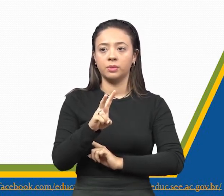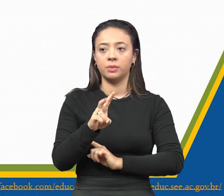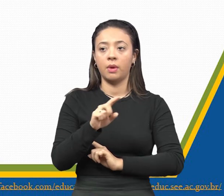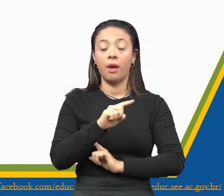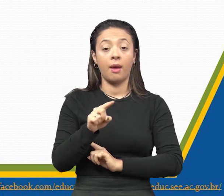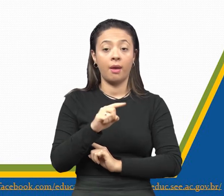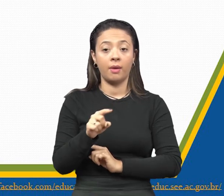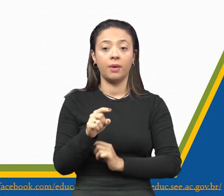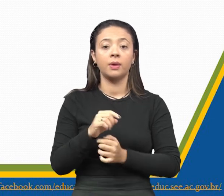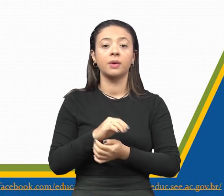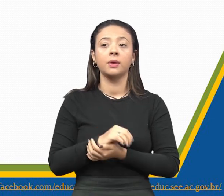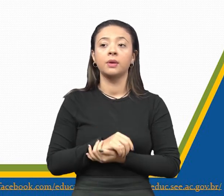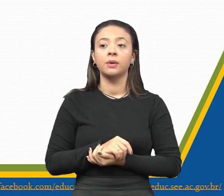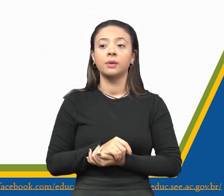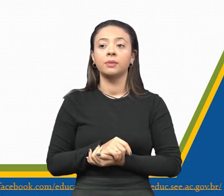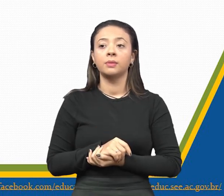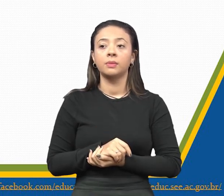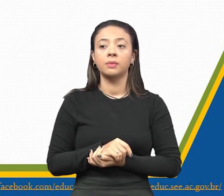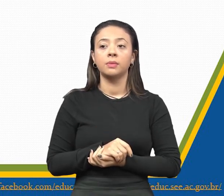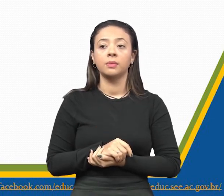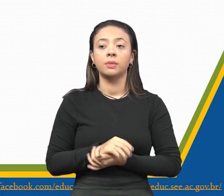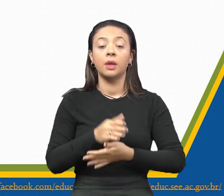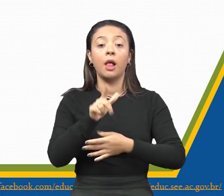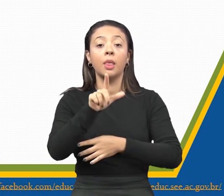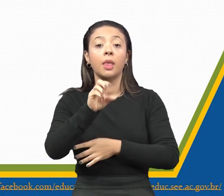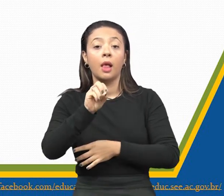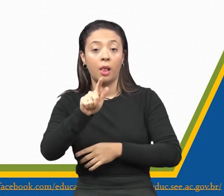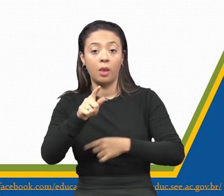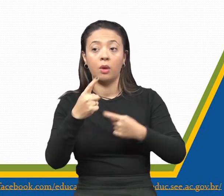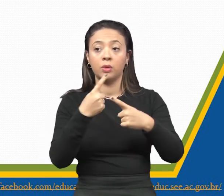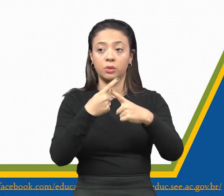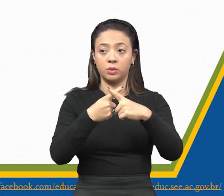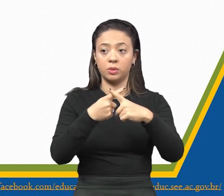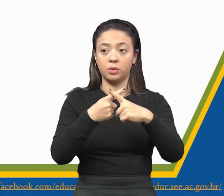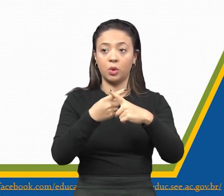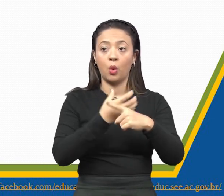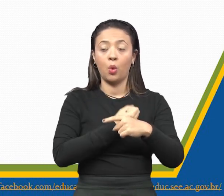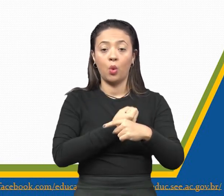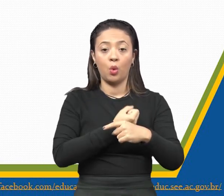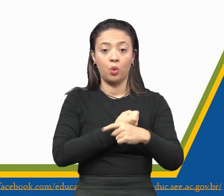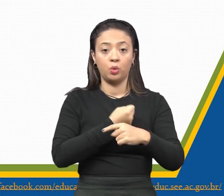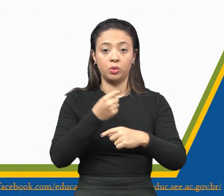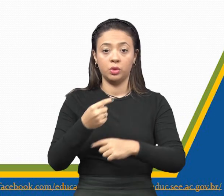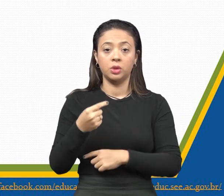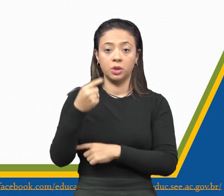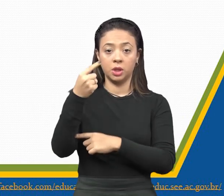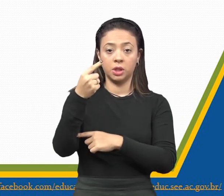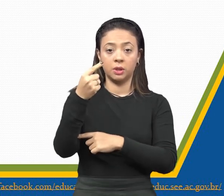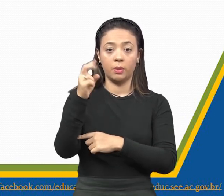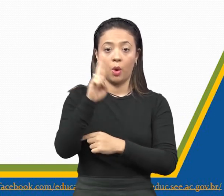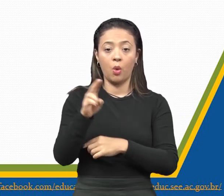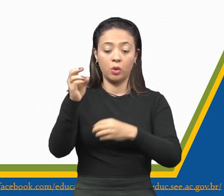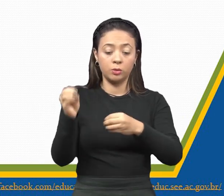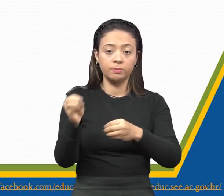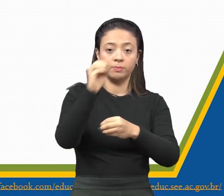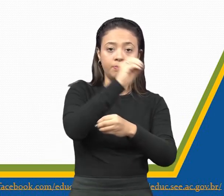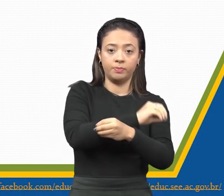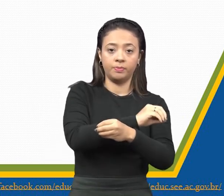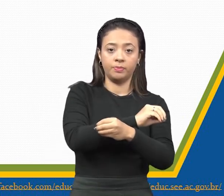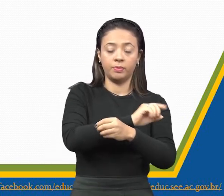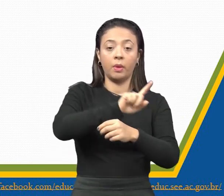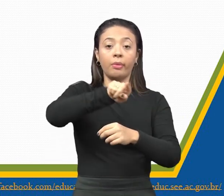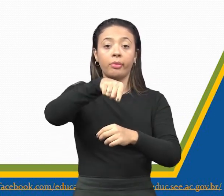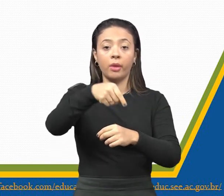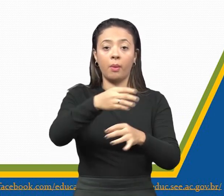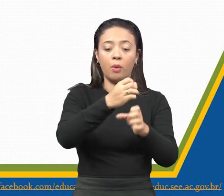log de multiplicação, o expoente, vou usar de novo aquela propriedade. Puxar o expoente para frente e somar os